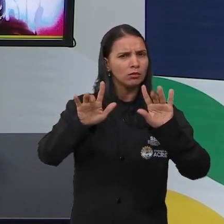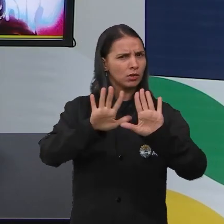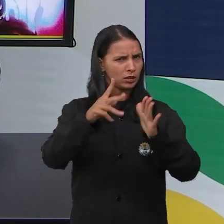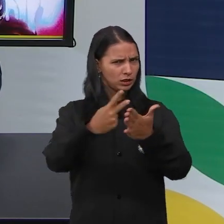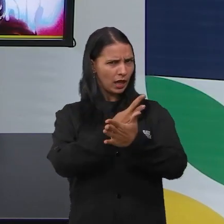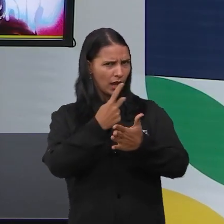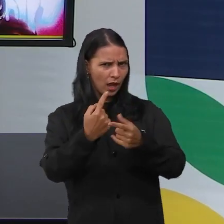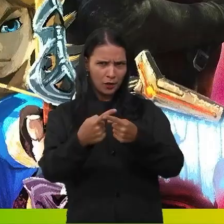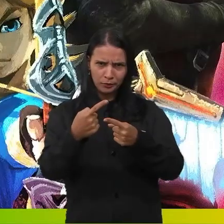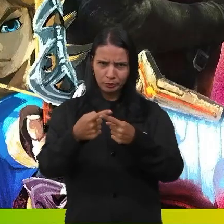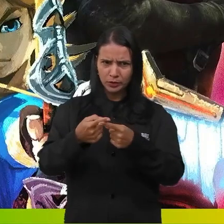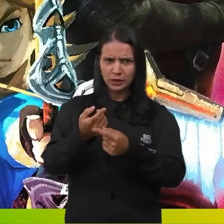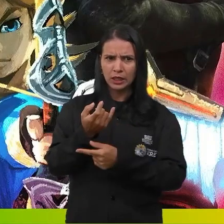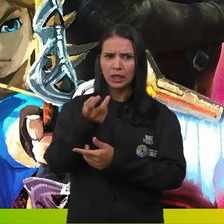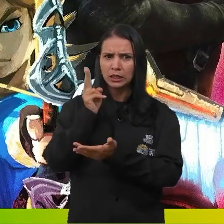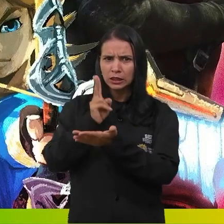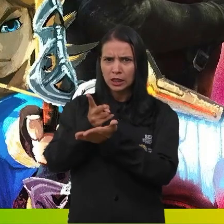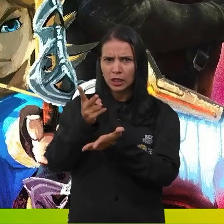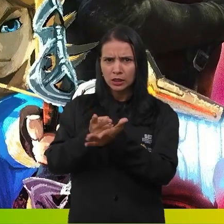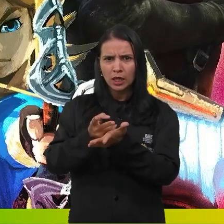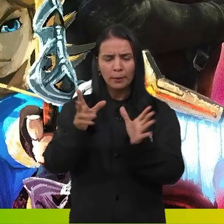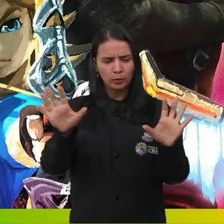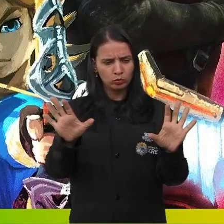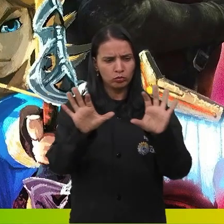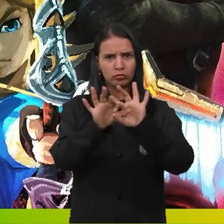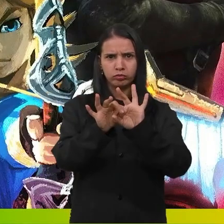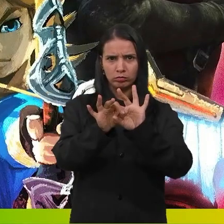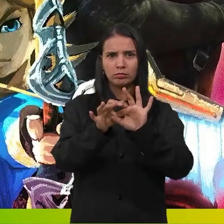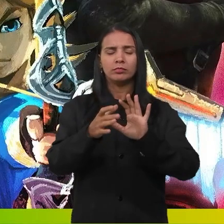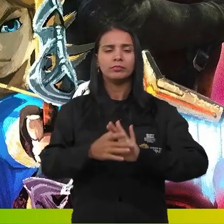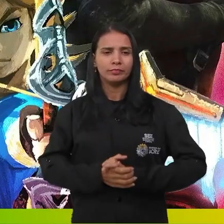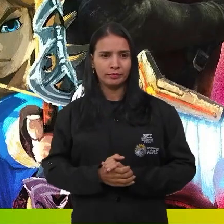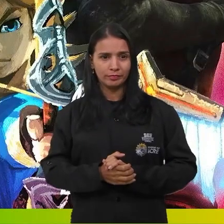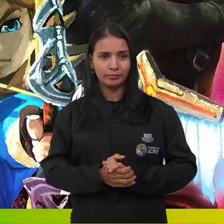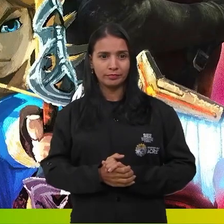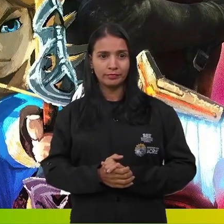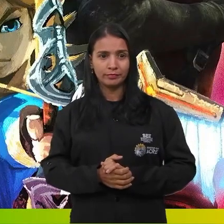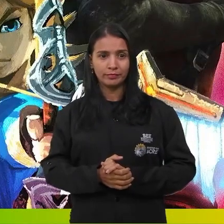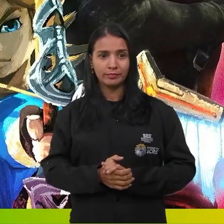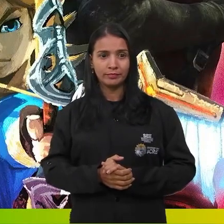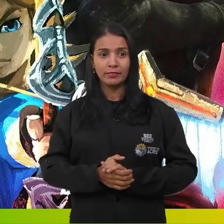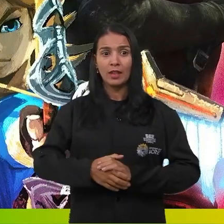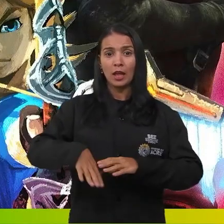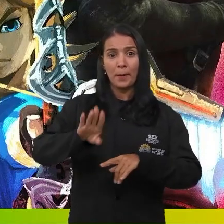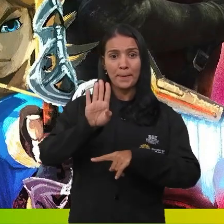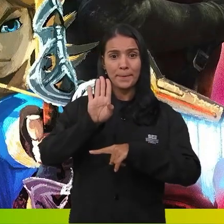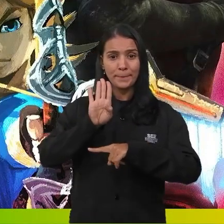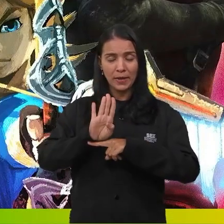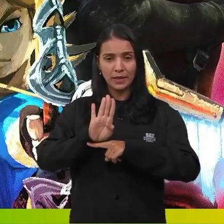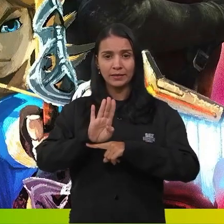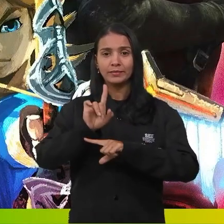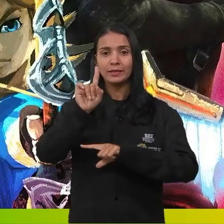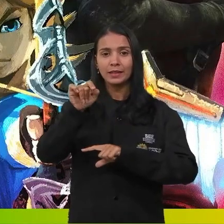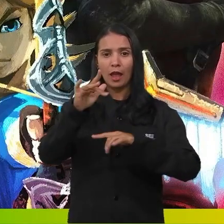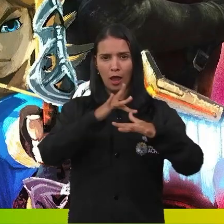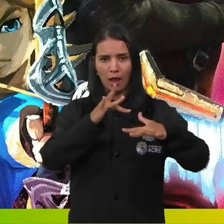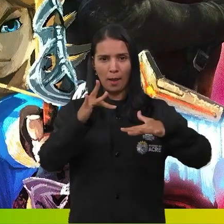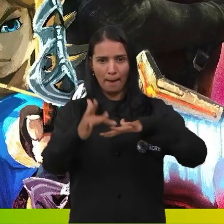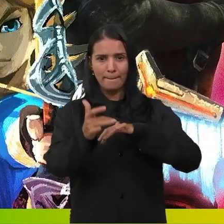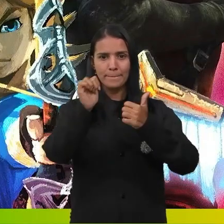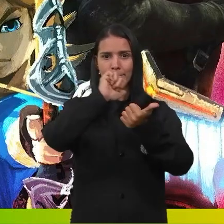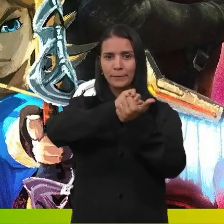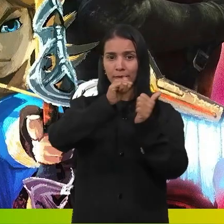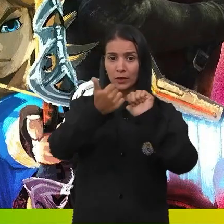games. Então, a gente já descarta a alternativa A, elimina ela. Alternativa B, Remediação, pois adapta